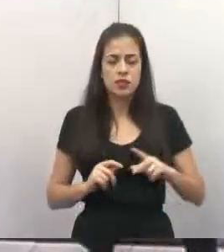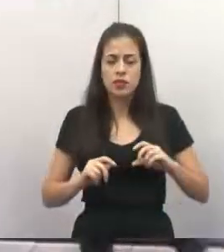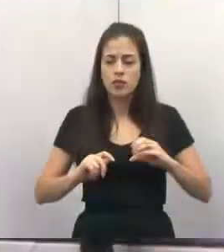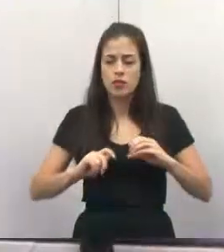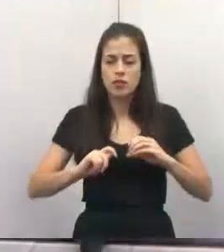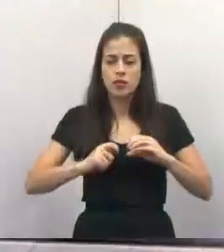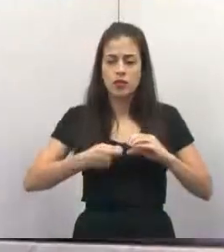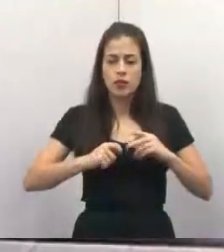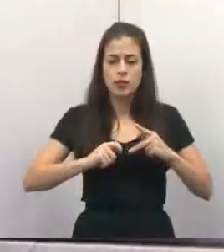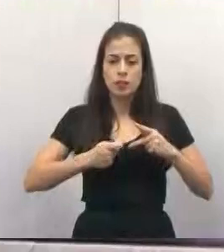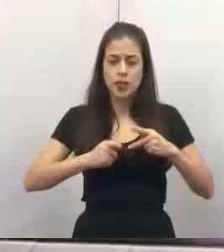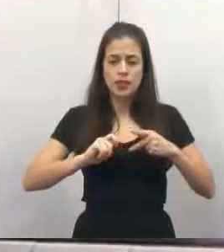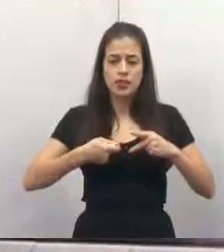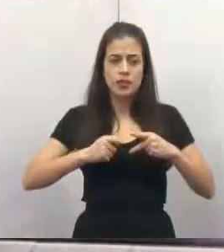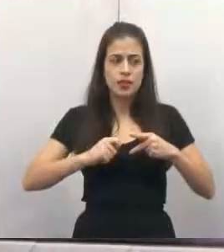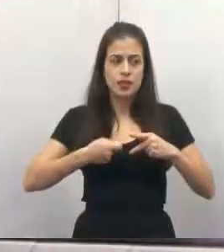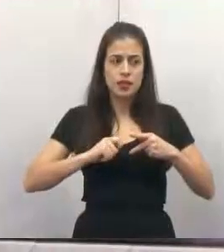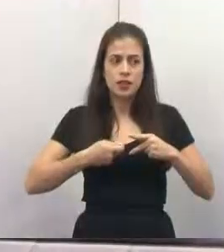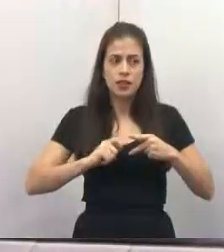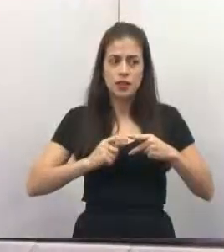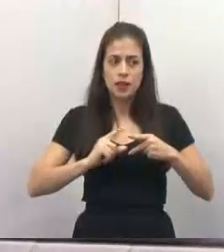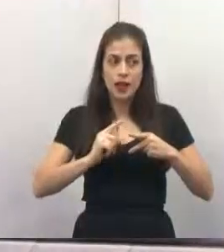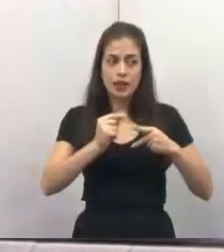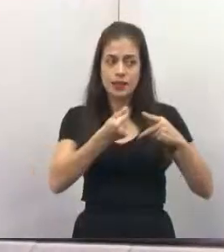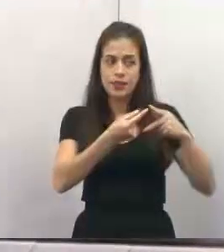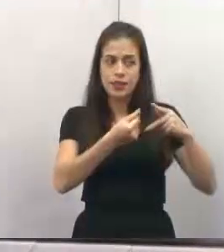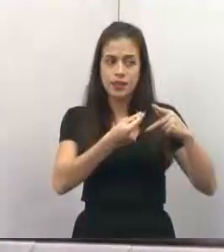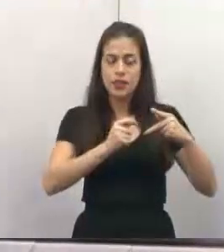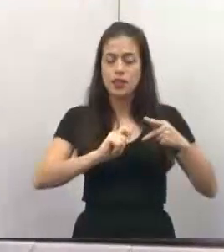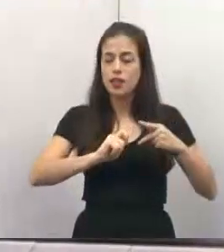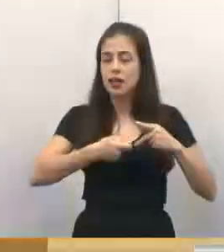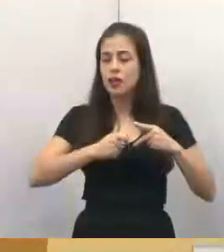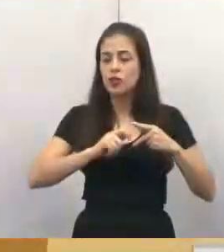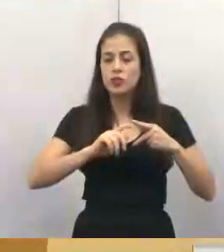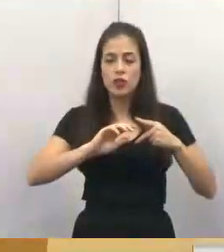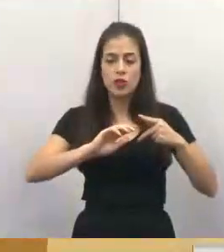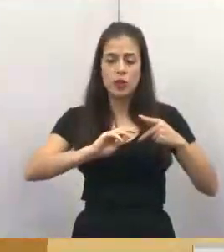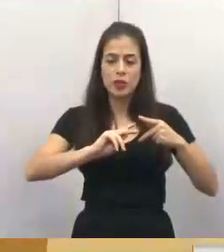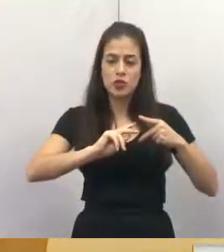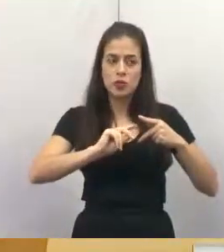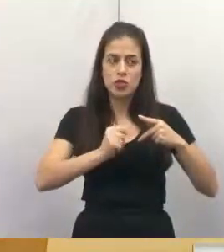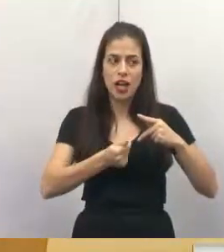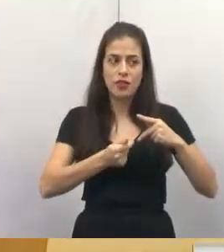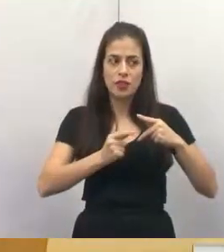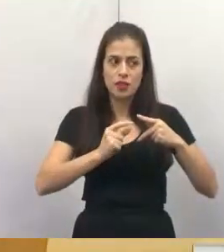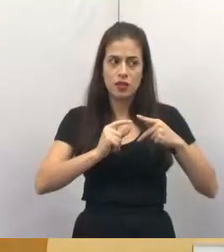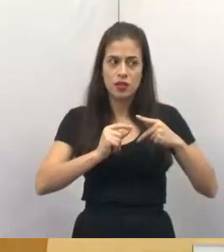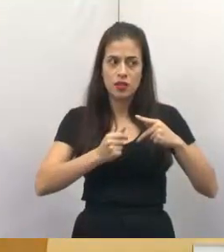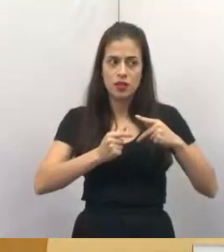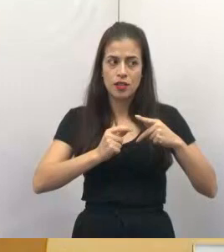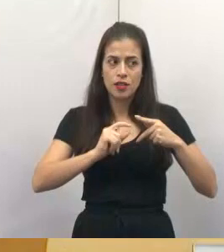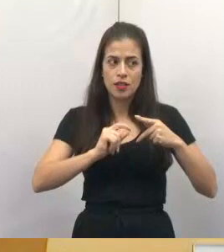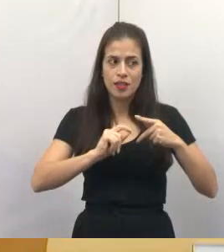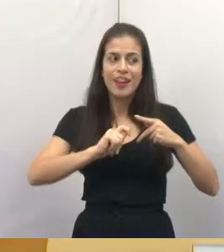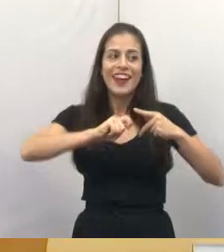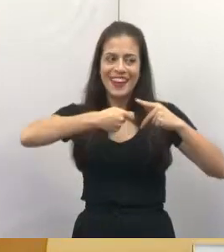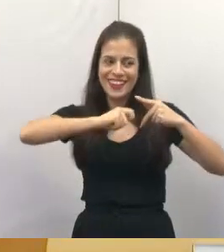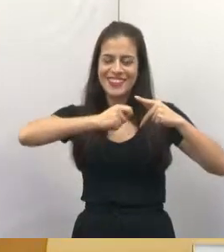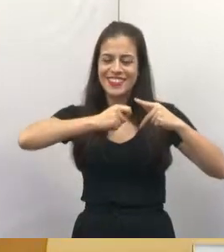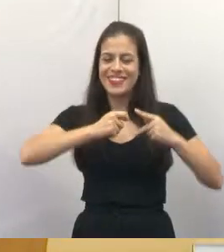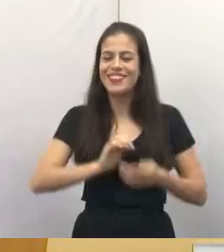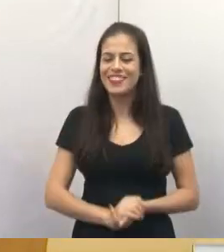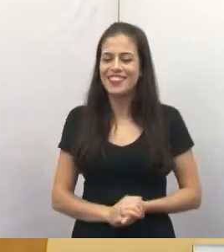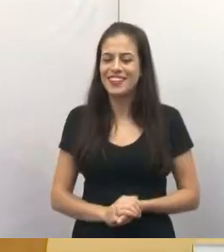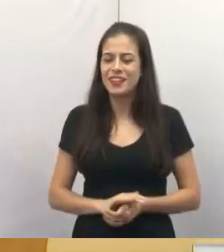Boa tarde a todos, presidente Paulinho, nobres colegas vereadores, os munícipes que nos acompanham pela TV Câmara e nos assistem pela